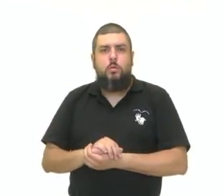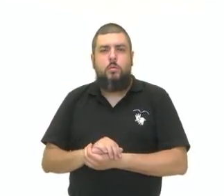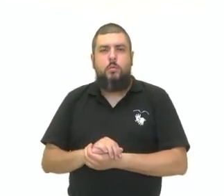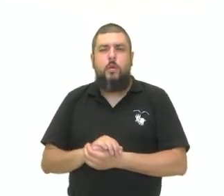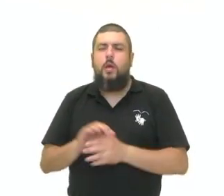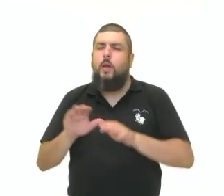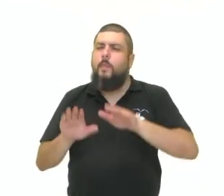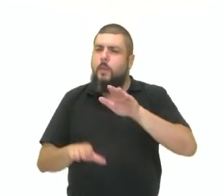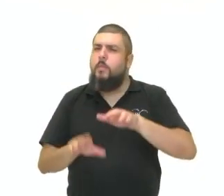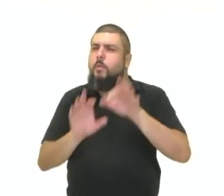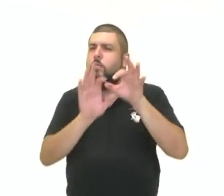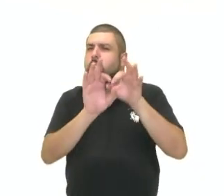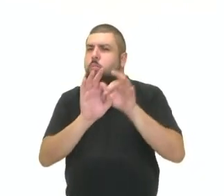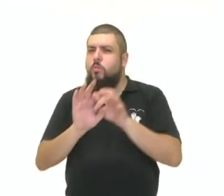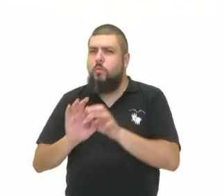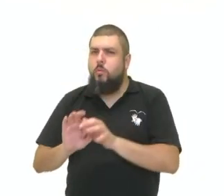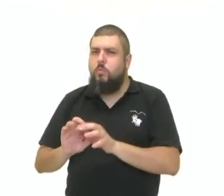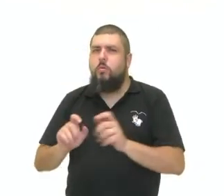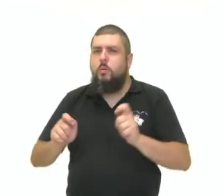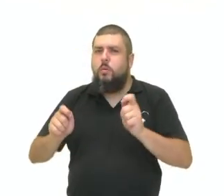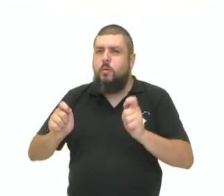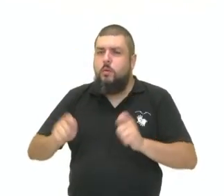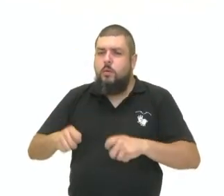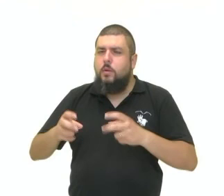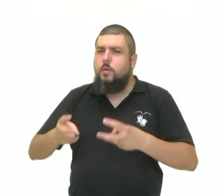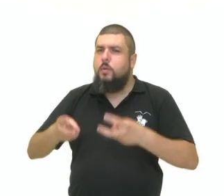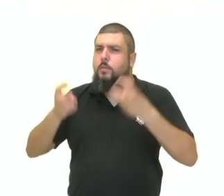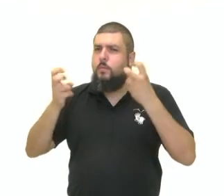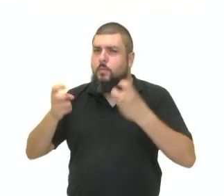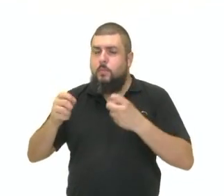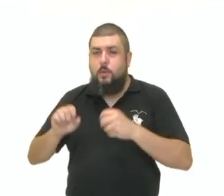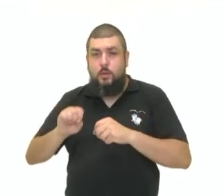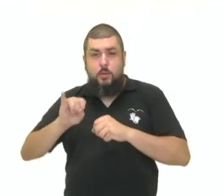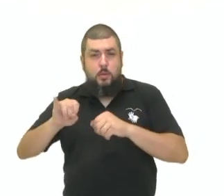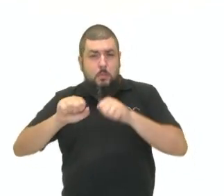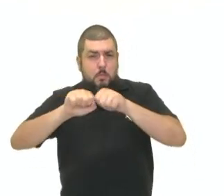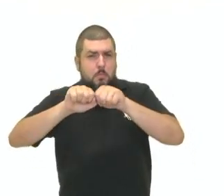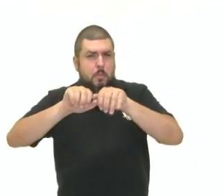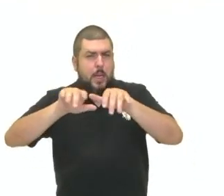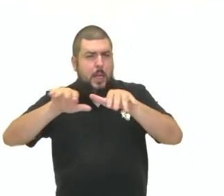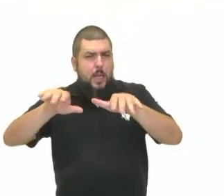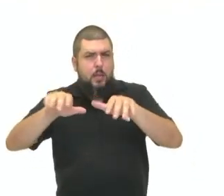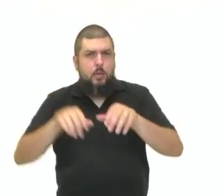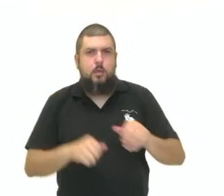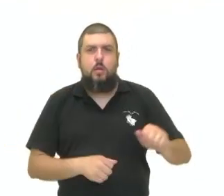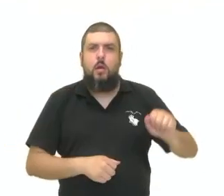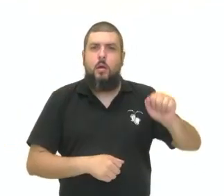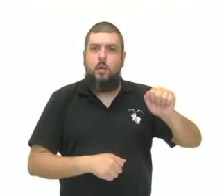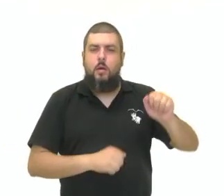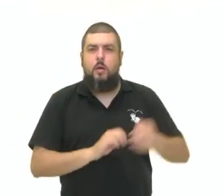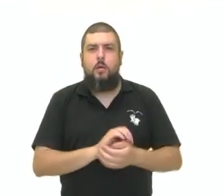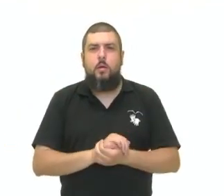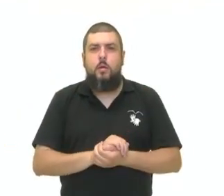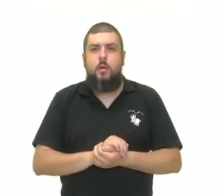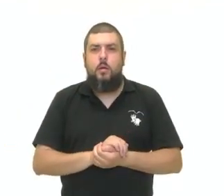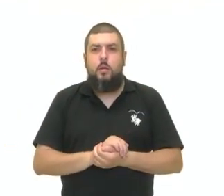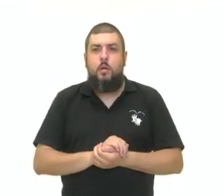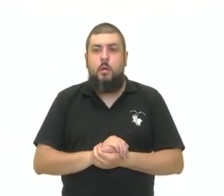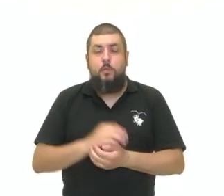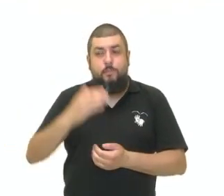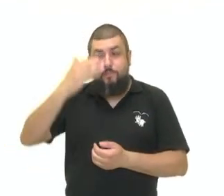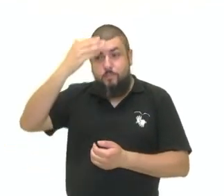contexto, podemos inferir que a quantidade de compartilhamento, letra A, não prova que a notícia é